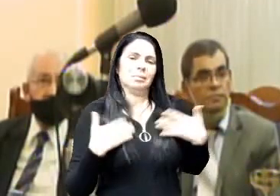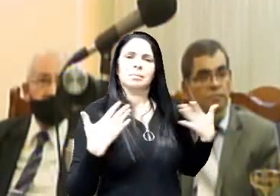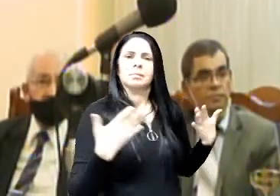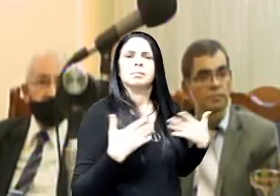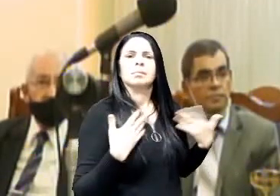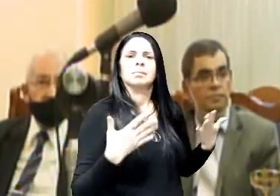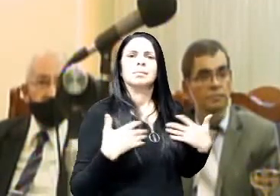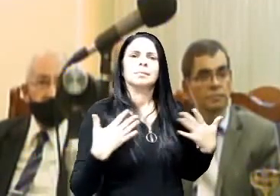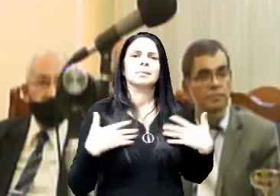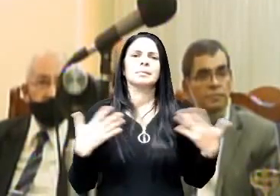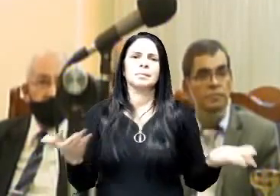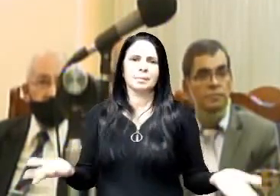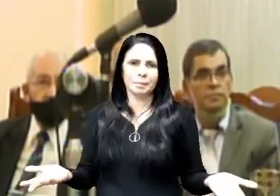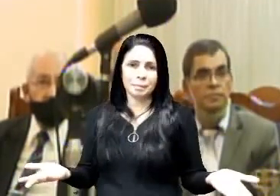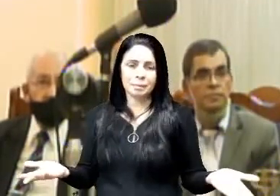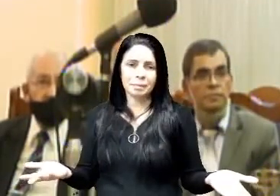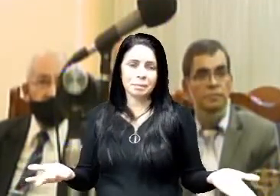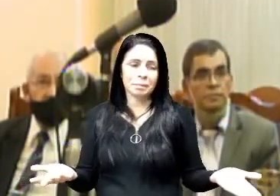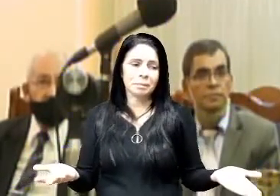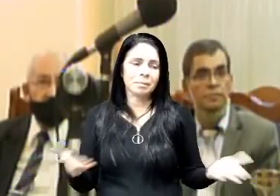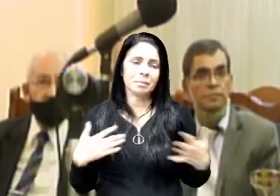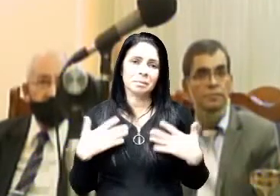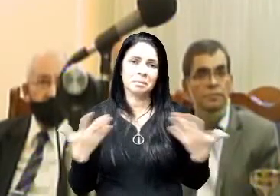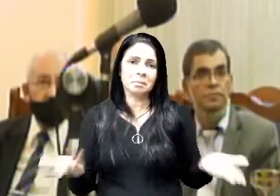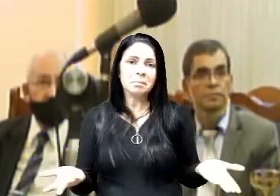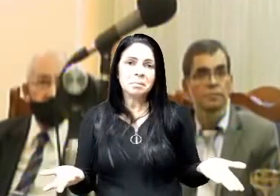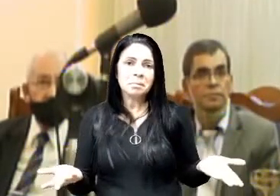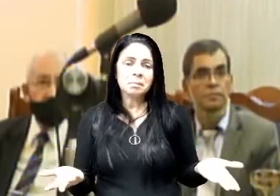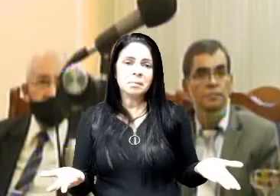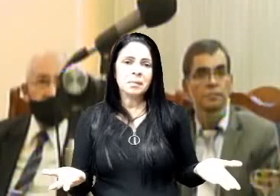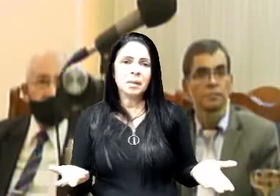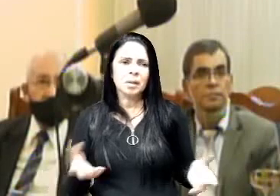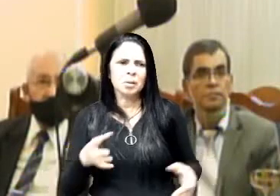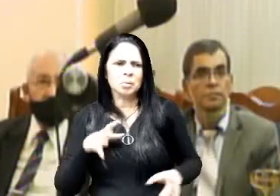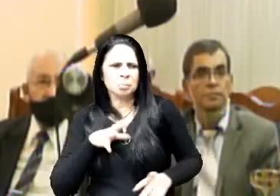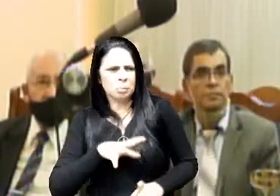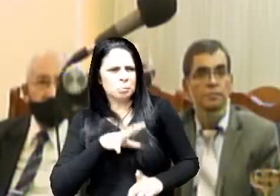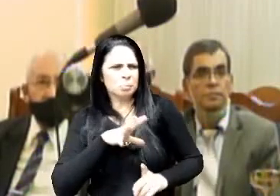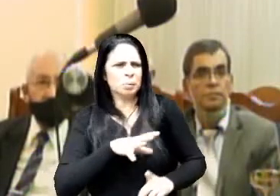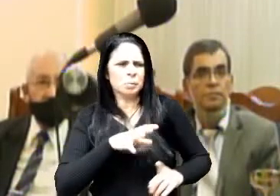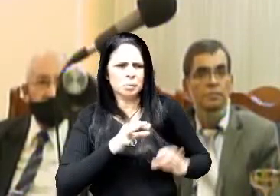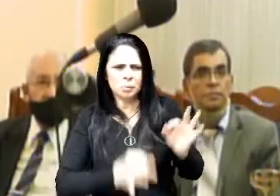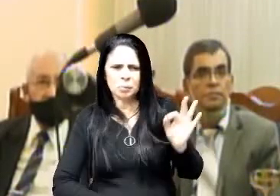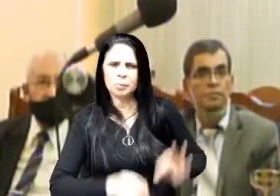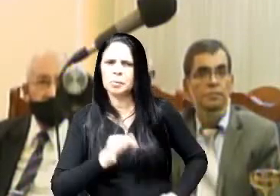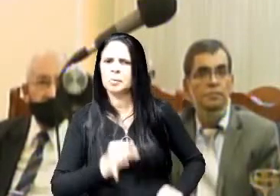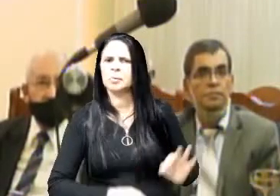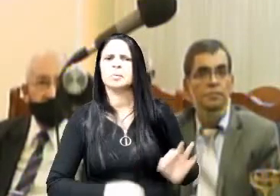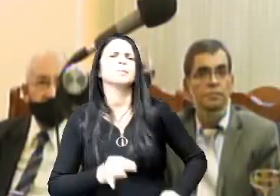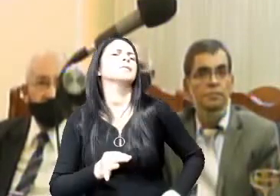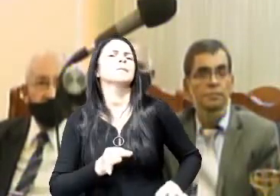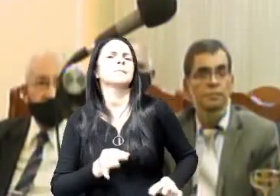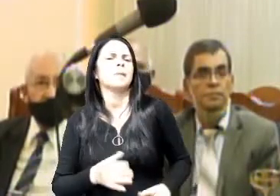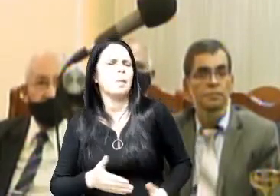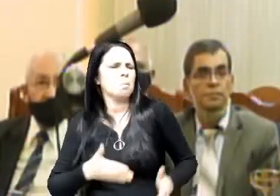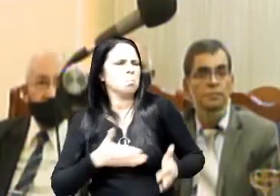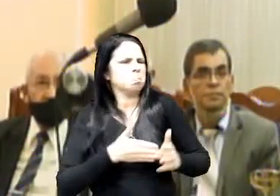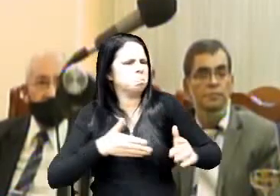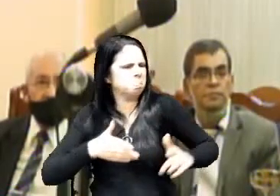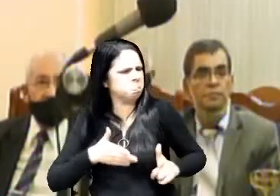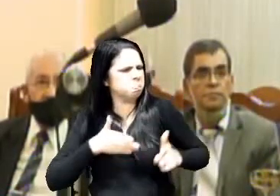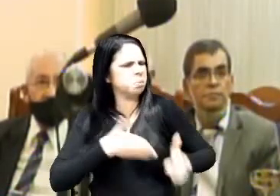regozijando-se de terem sido julgados dignos de padecer afronta